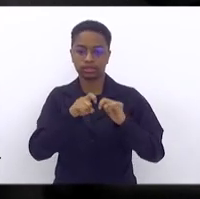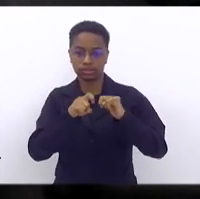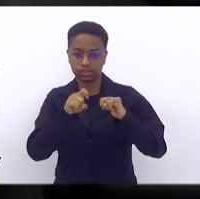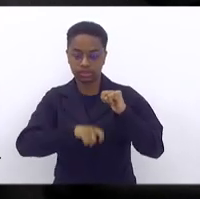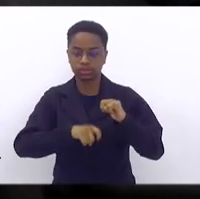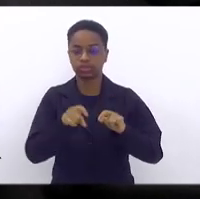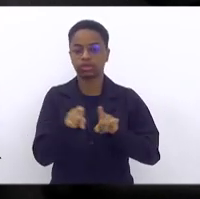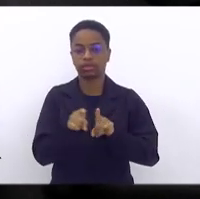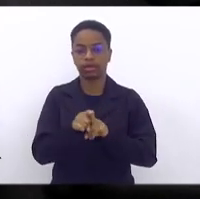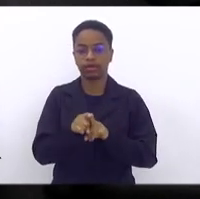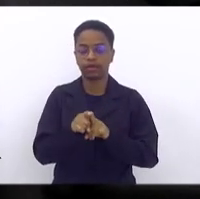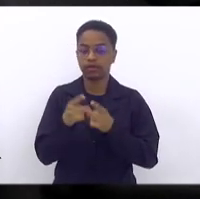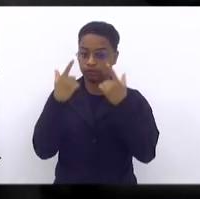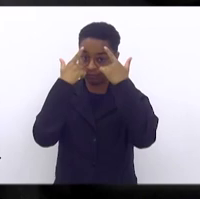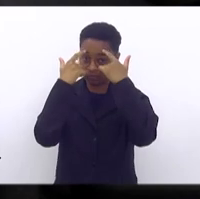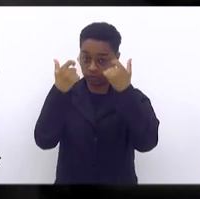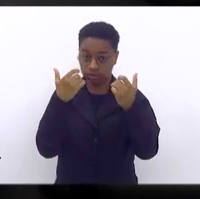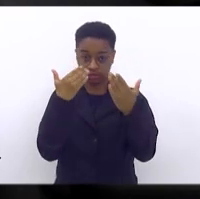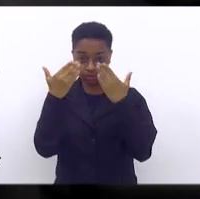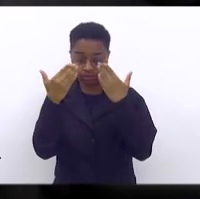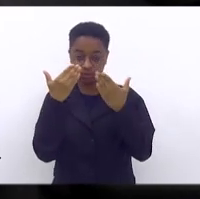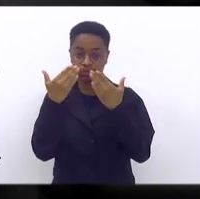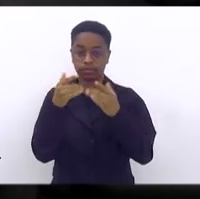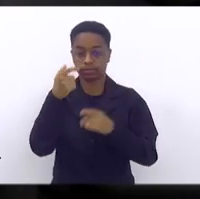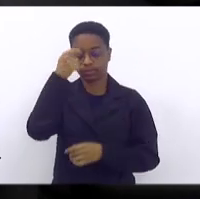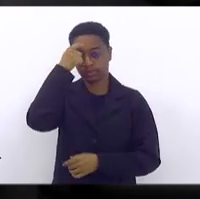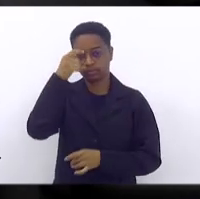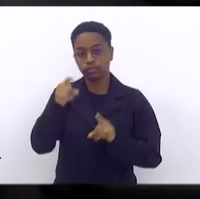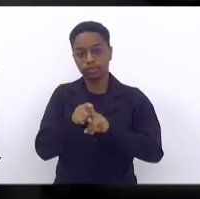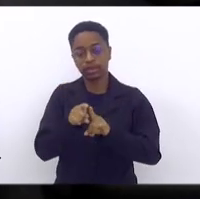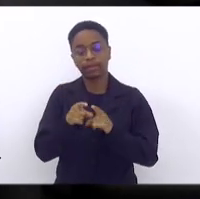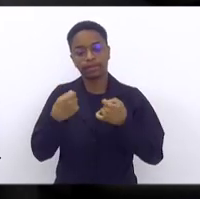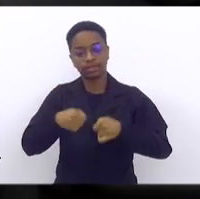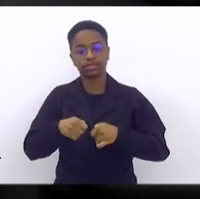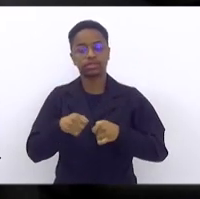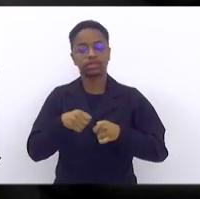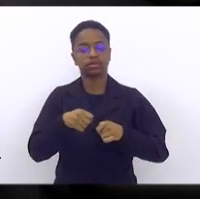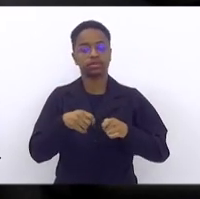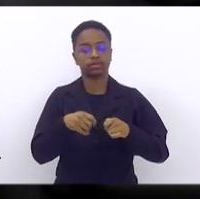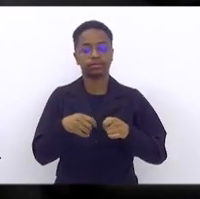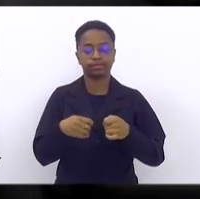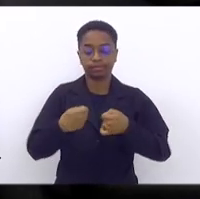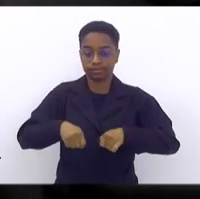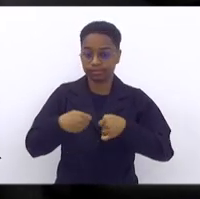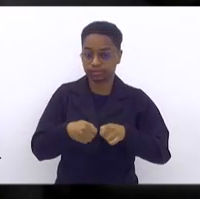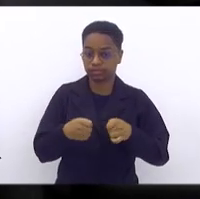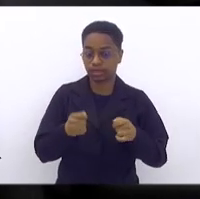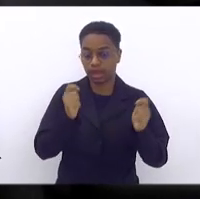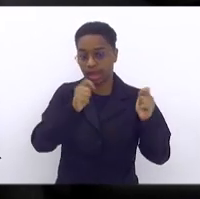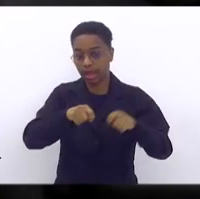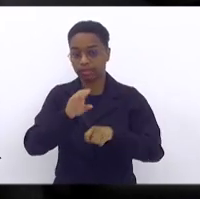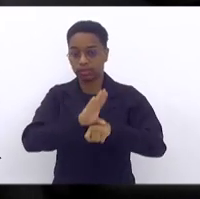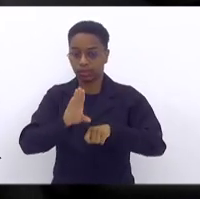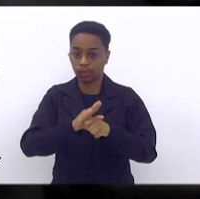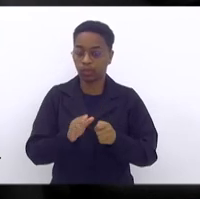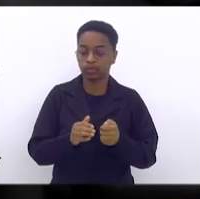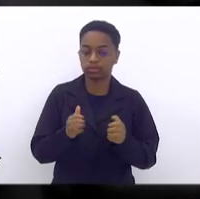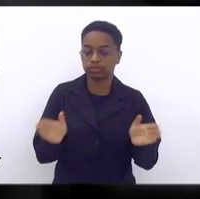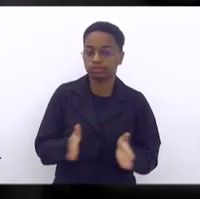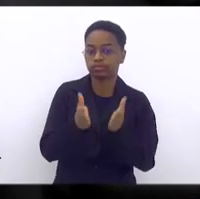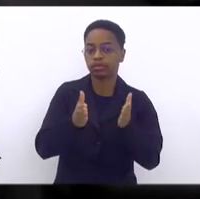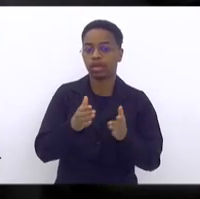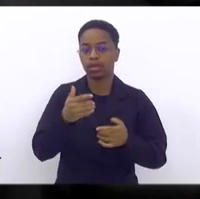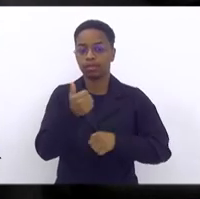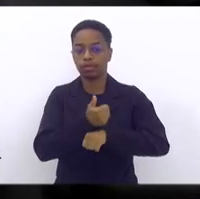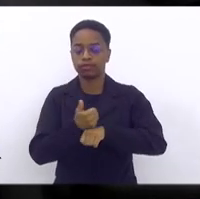também a capacitação de servidores, especialmente na polícia, na saúde também, para entenderem a violência psicológica. E esse é um tema